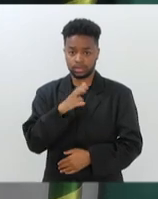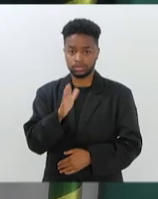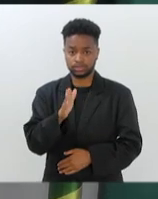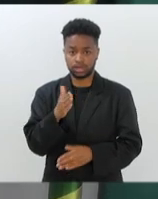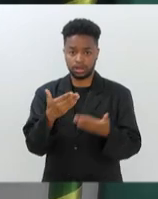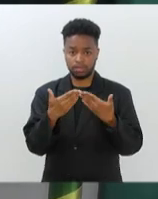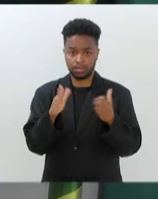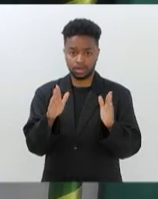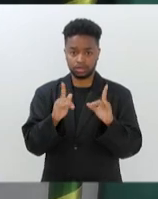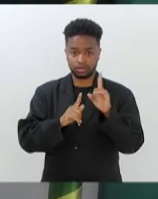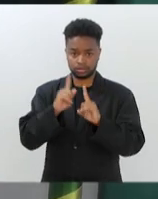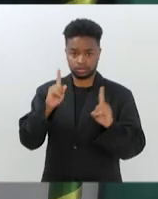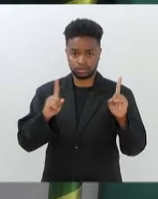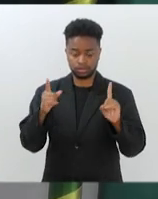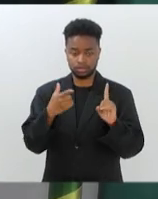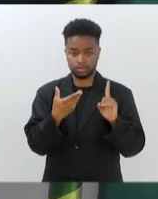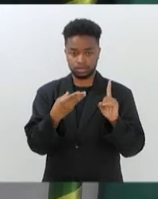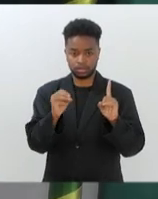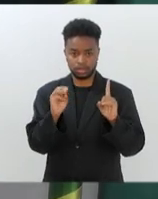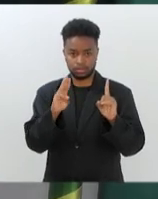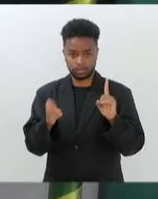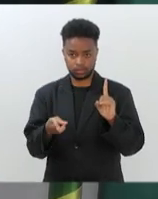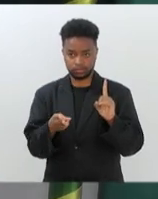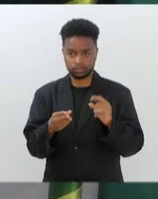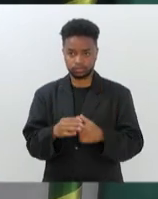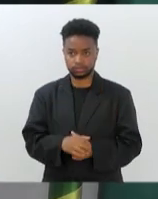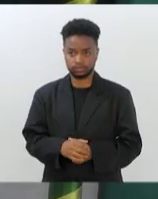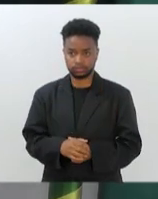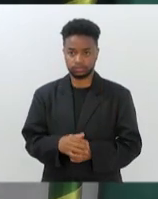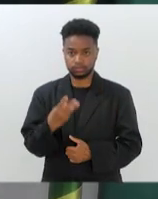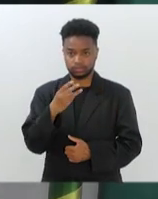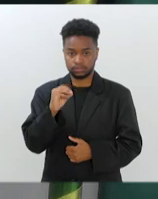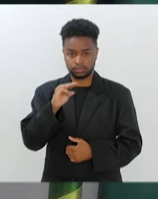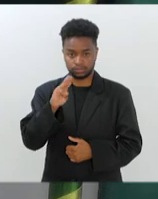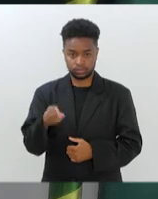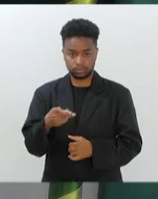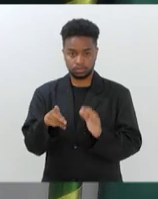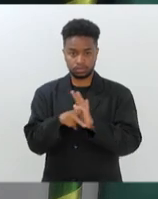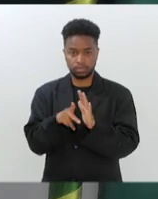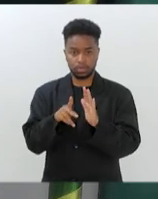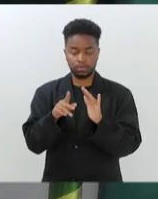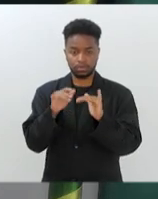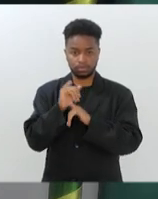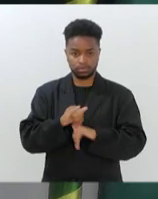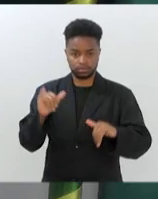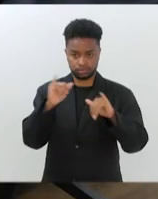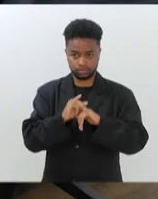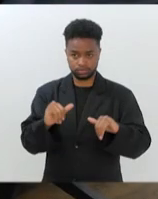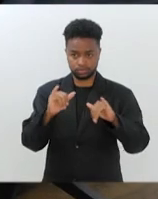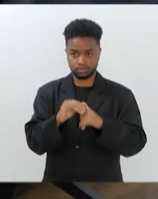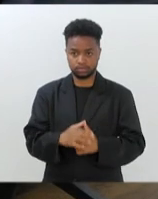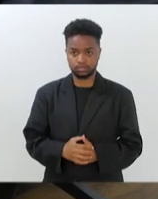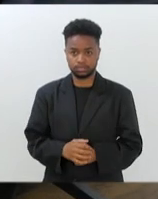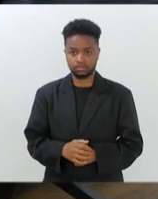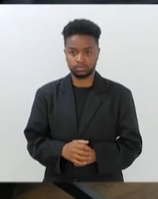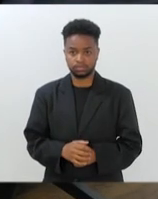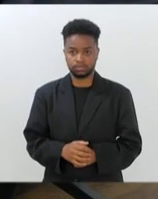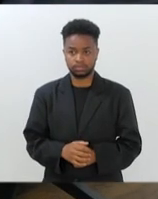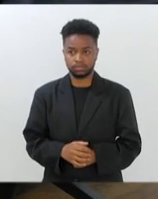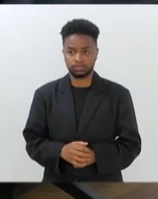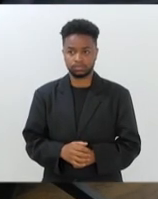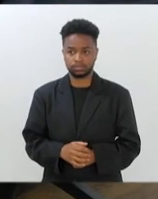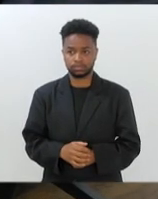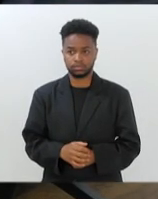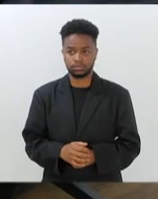aberta a licitação no valor de 30 milhões 30 milhões de Publicidade é 30 milhões de publicidade da ced agora